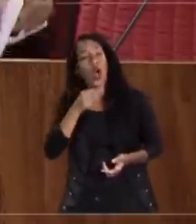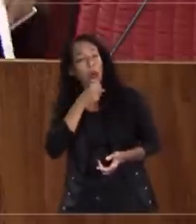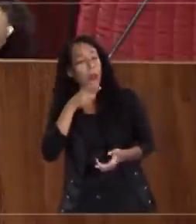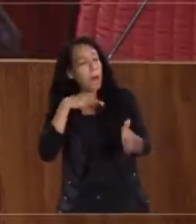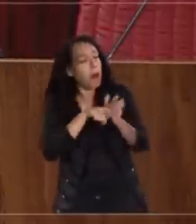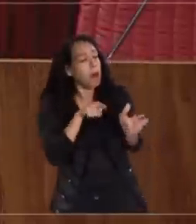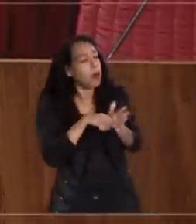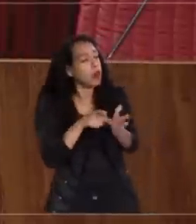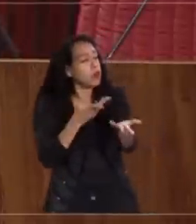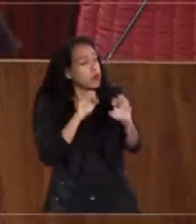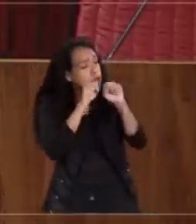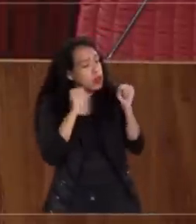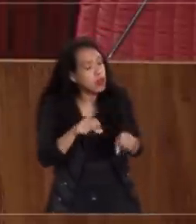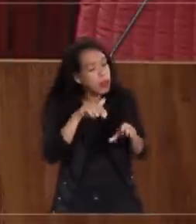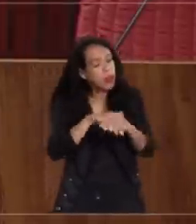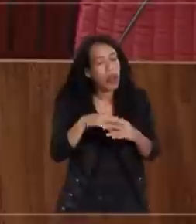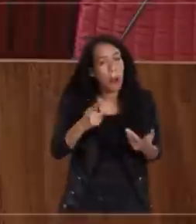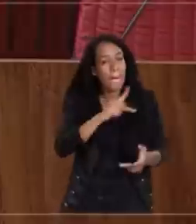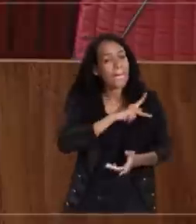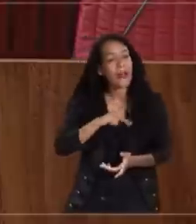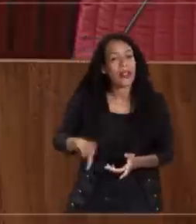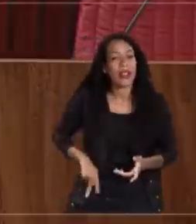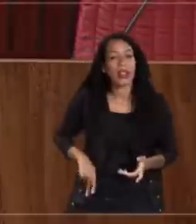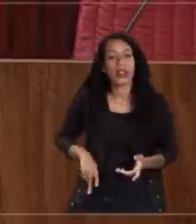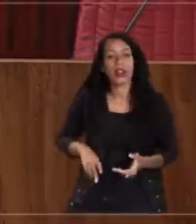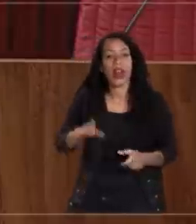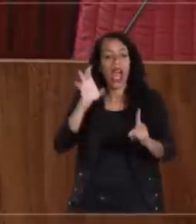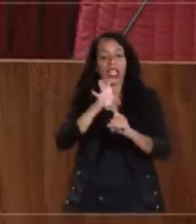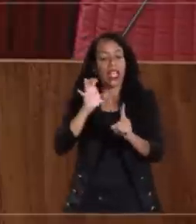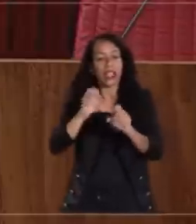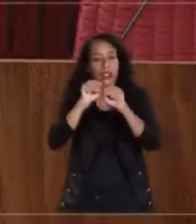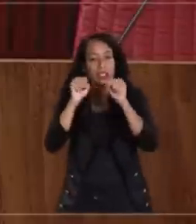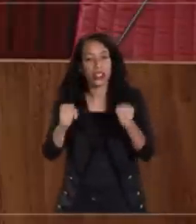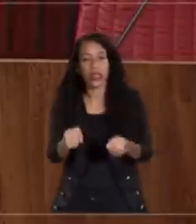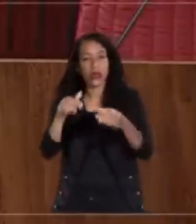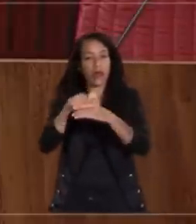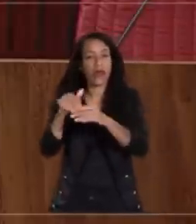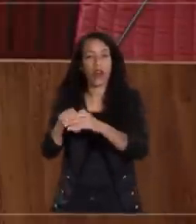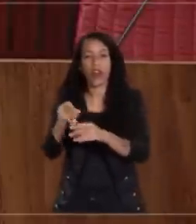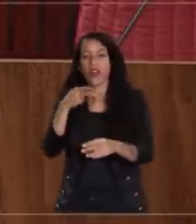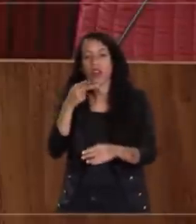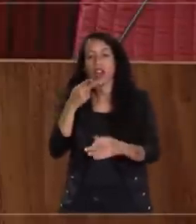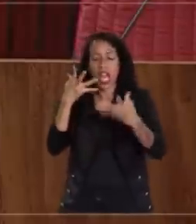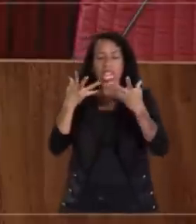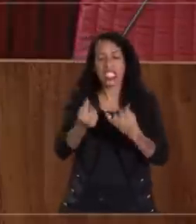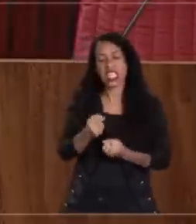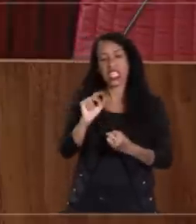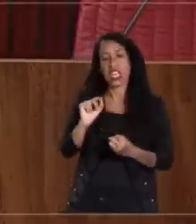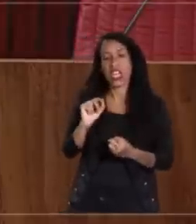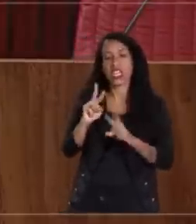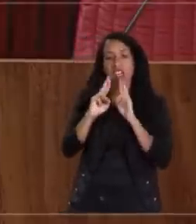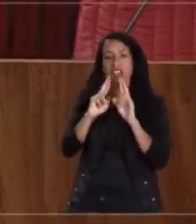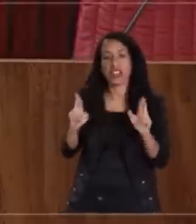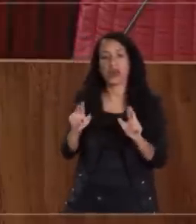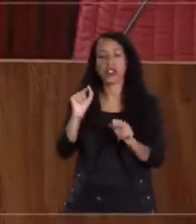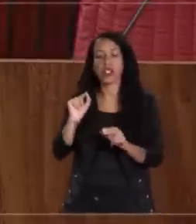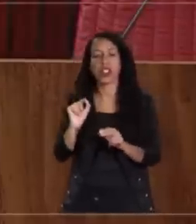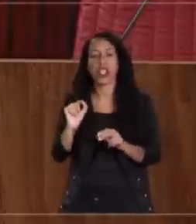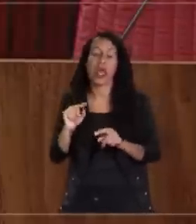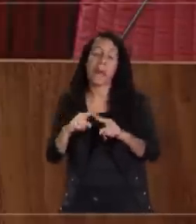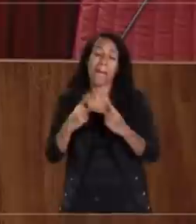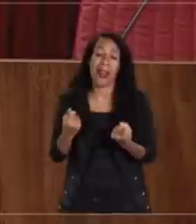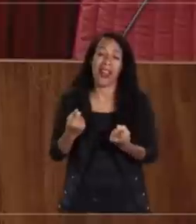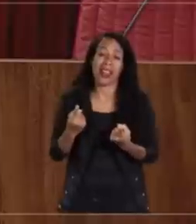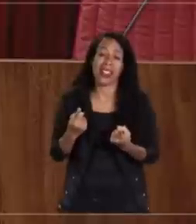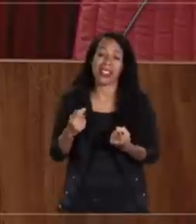sobre as urnas eletrônicas, o então presidente não fez ataques ao sistema eletrônico de votação e manifestou aceitação do resultado que, apesar